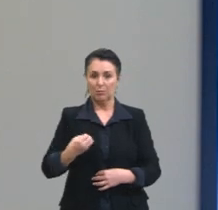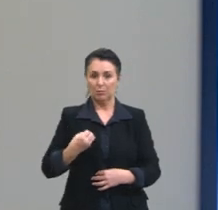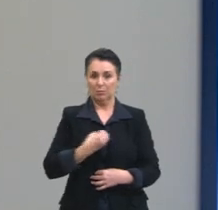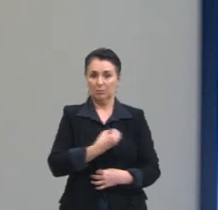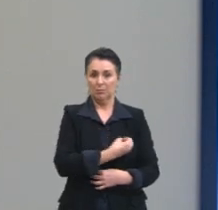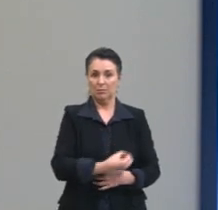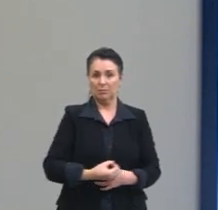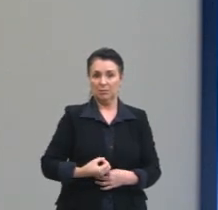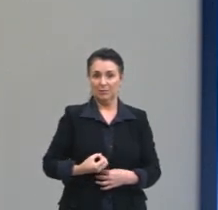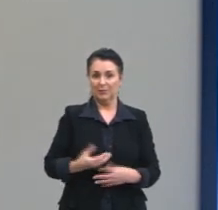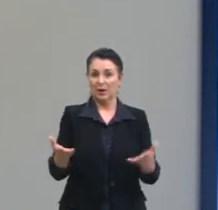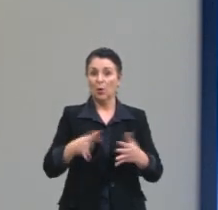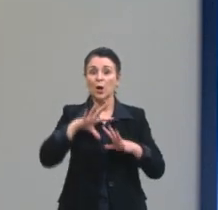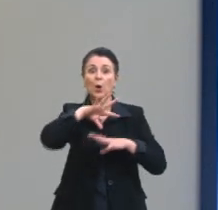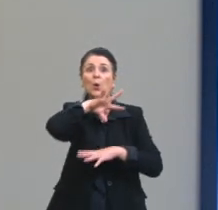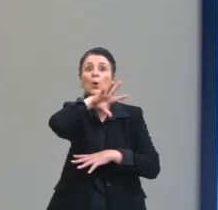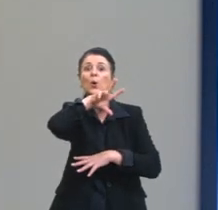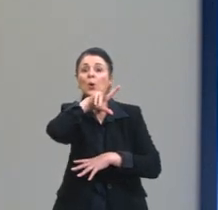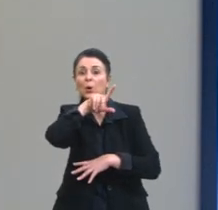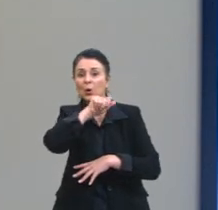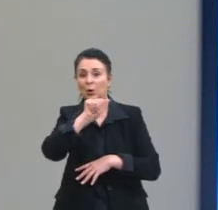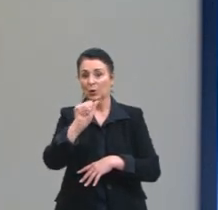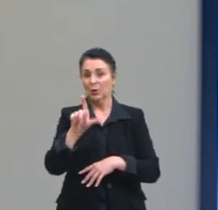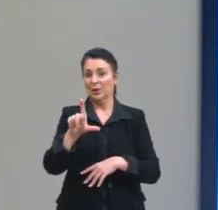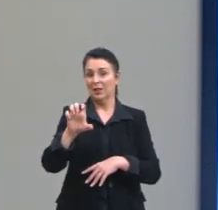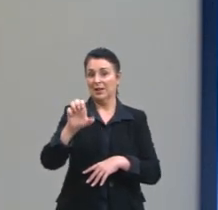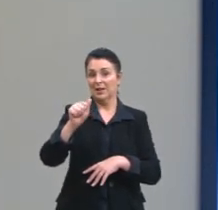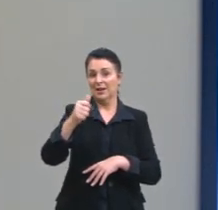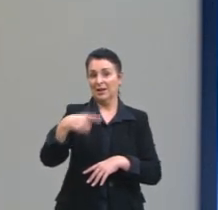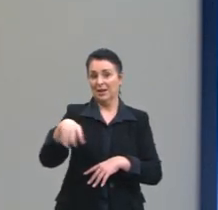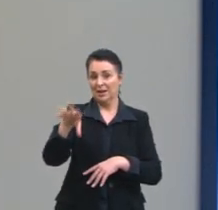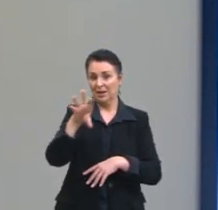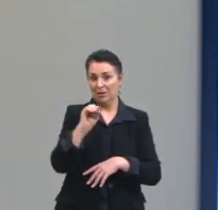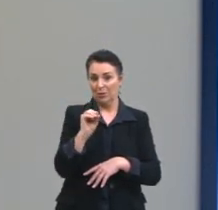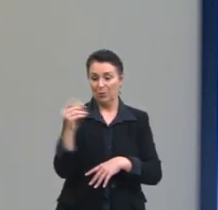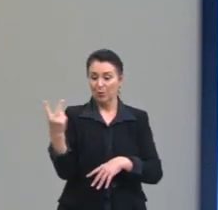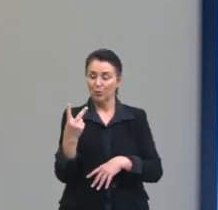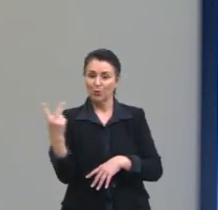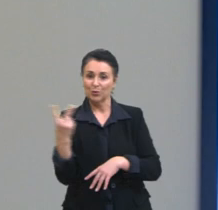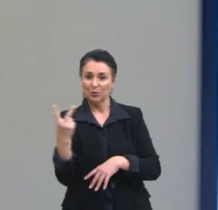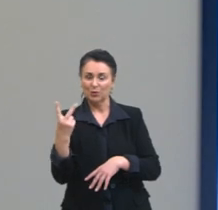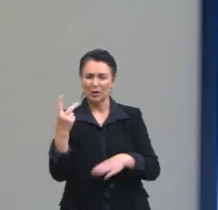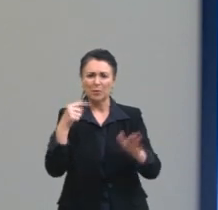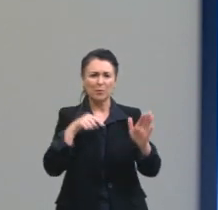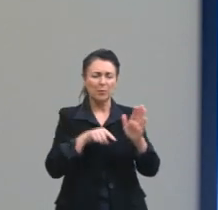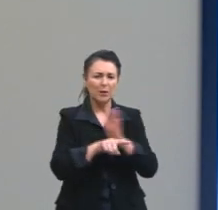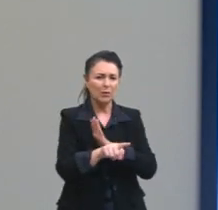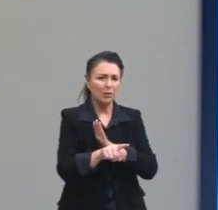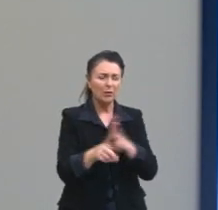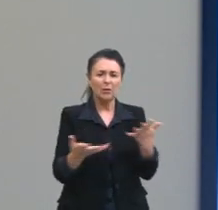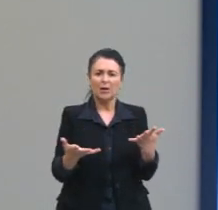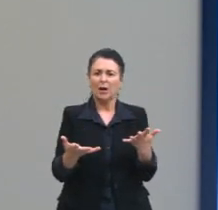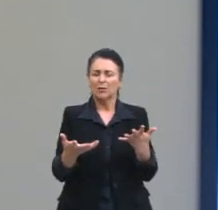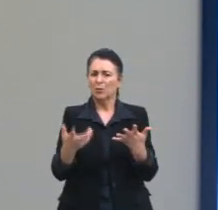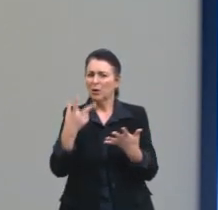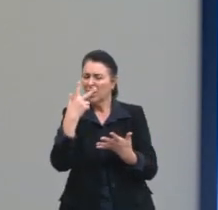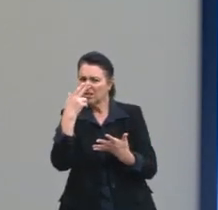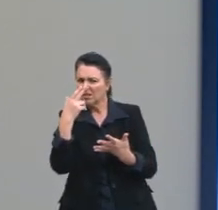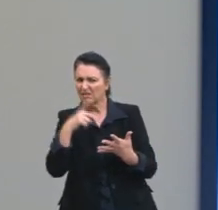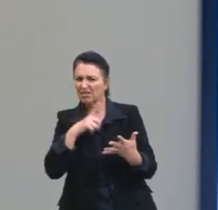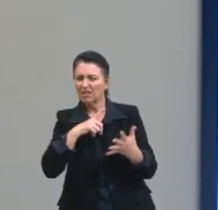leopardo aqui o leão e aqui o Leopardo Então tá perguntando se eles compartilham mais